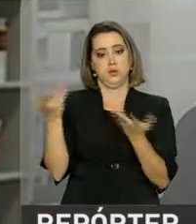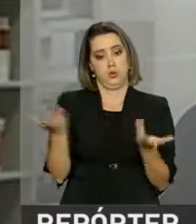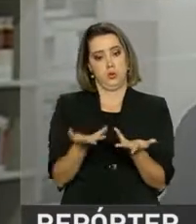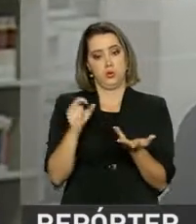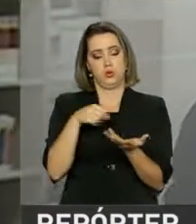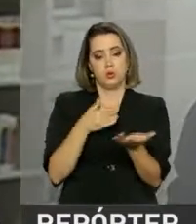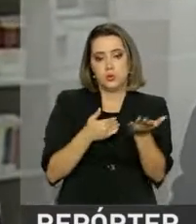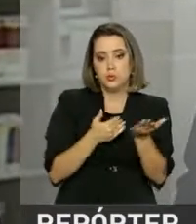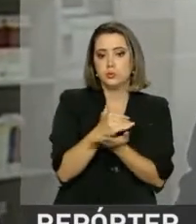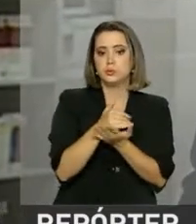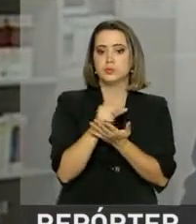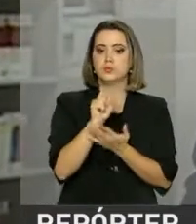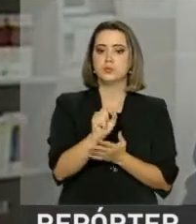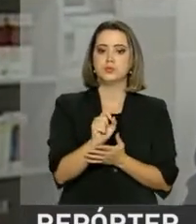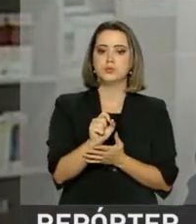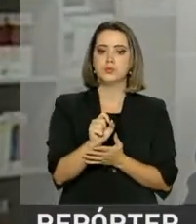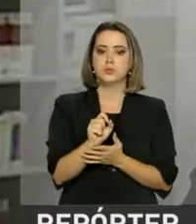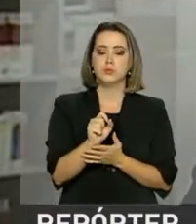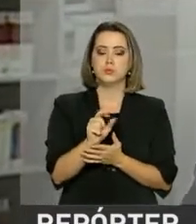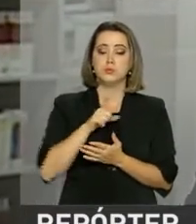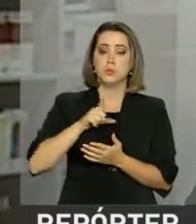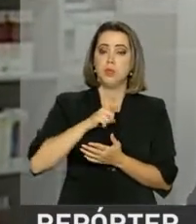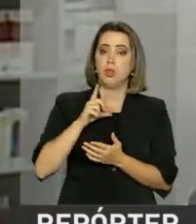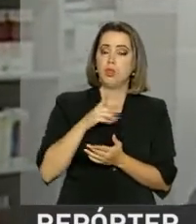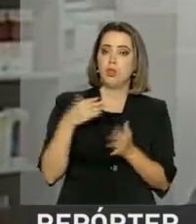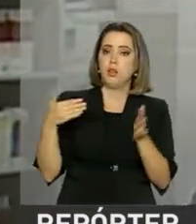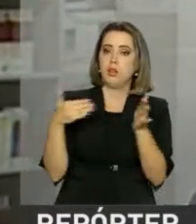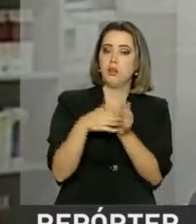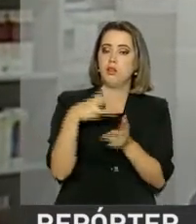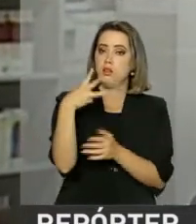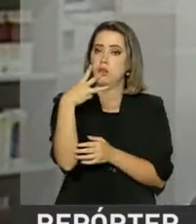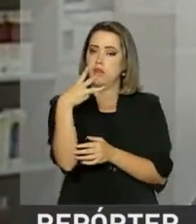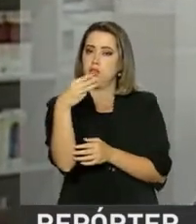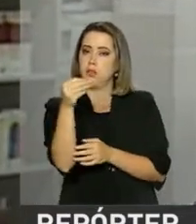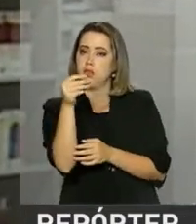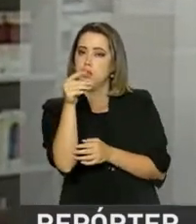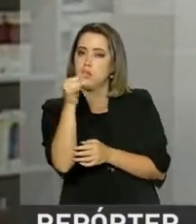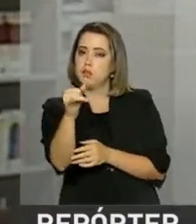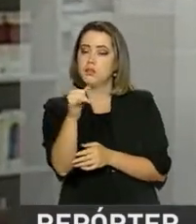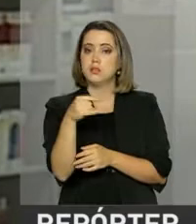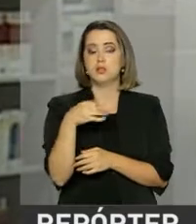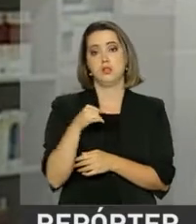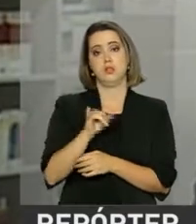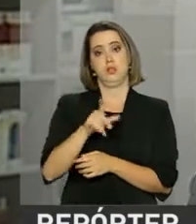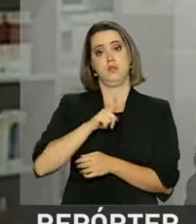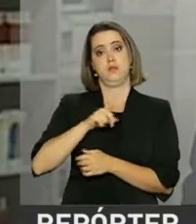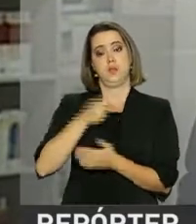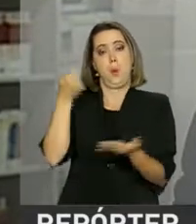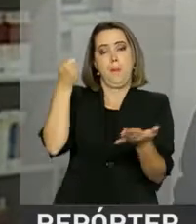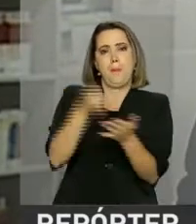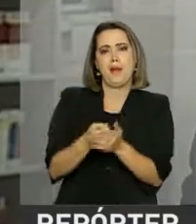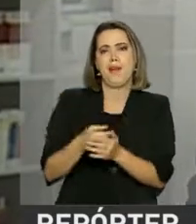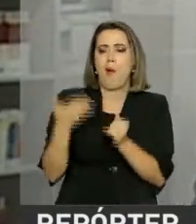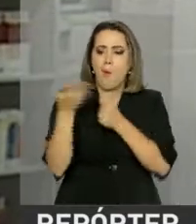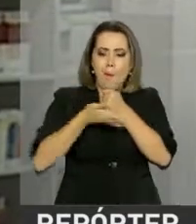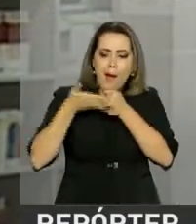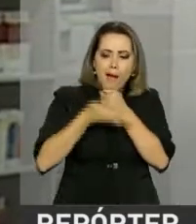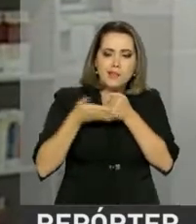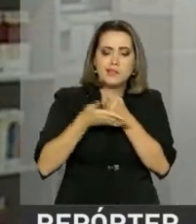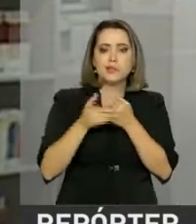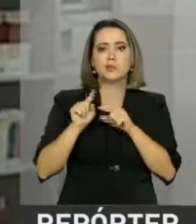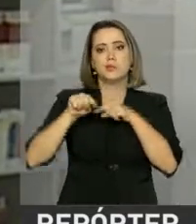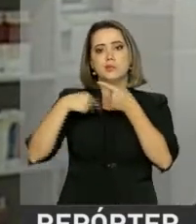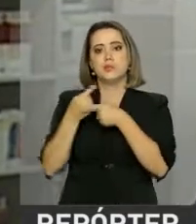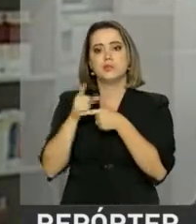partir de hoje tem a duração 30 dias ou seja se você não conseguiu pagar o mínimo daqui a